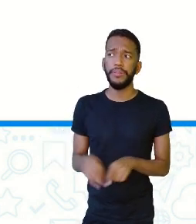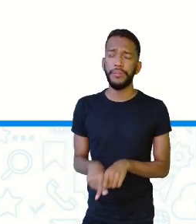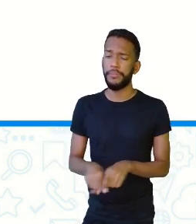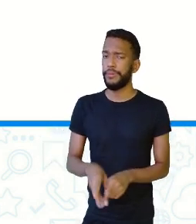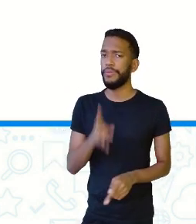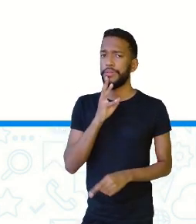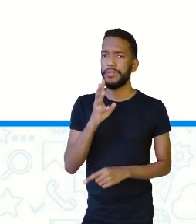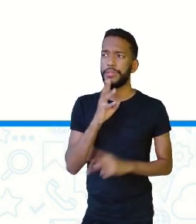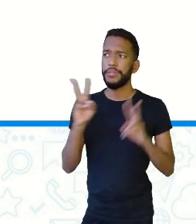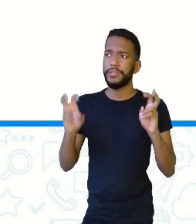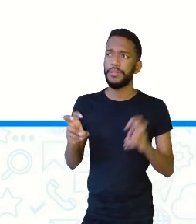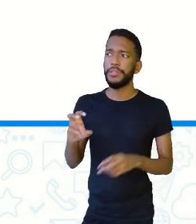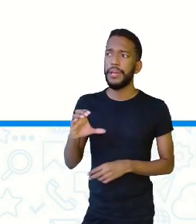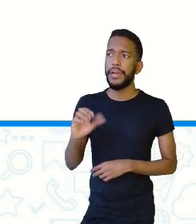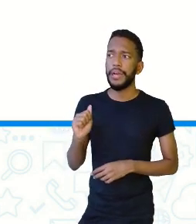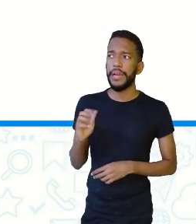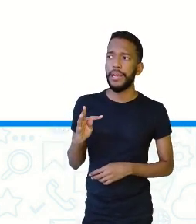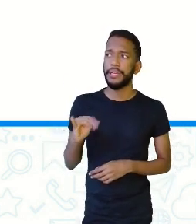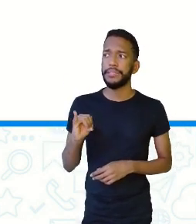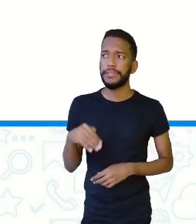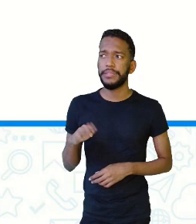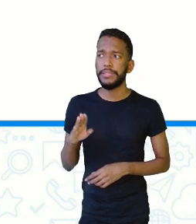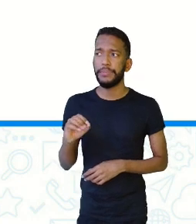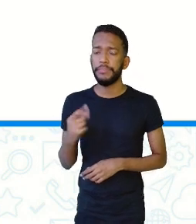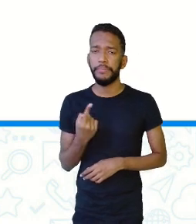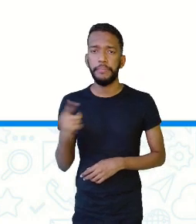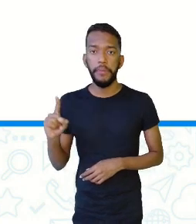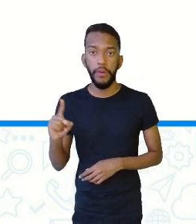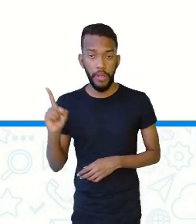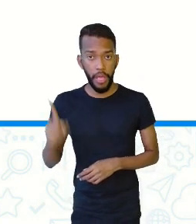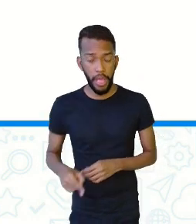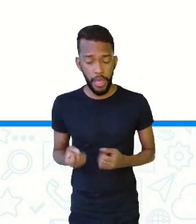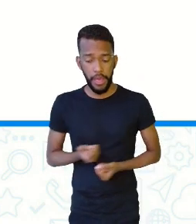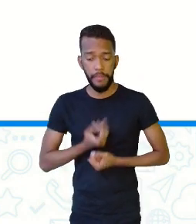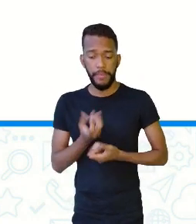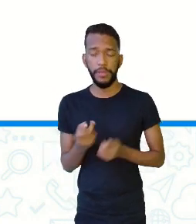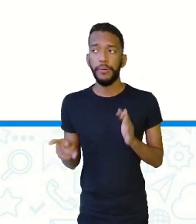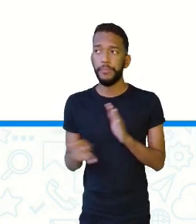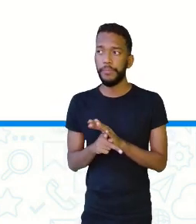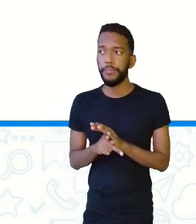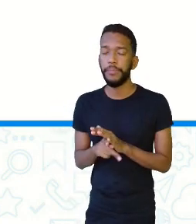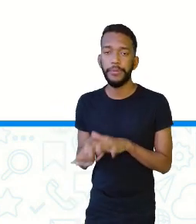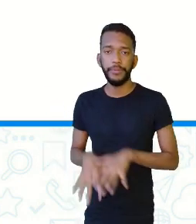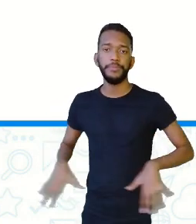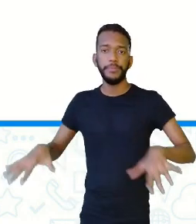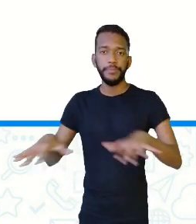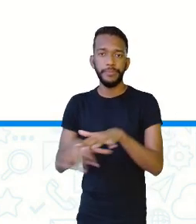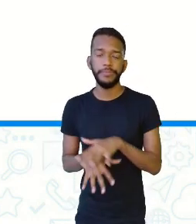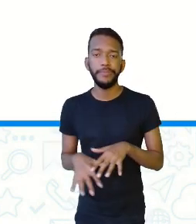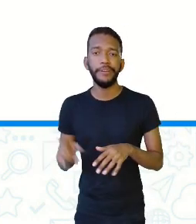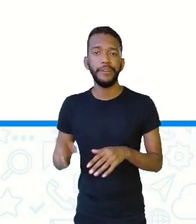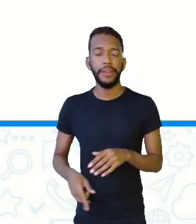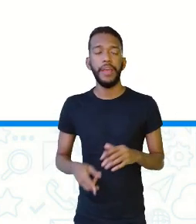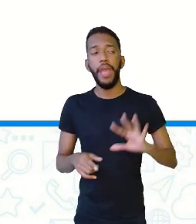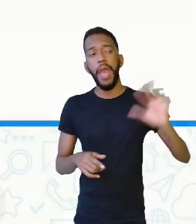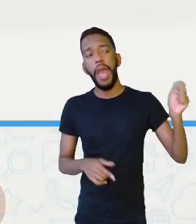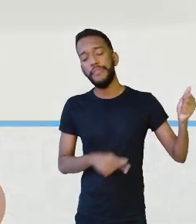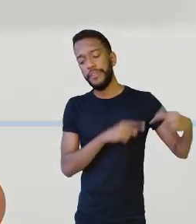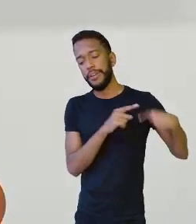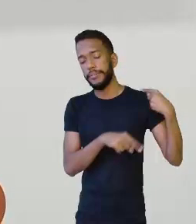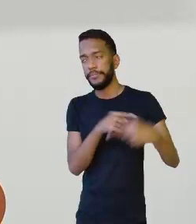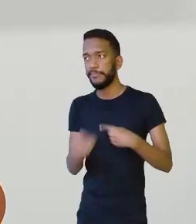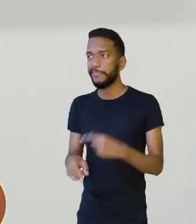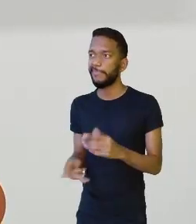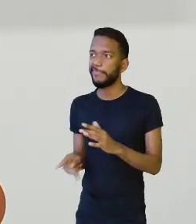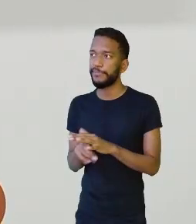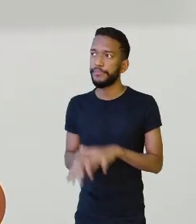veja, são expressões da religião, da religiosidade das pessoas que vieram da África lá no passado